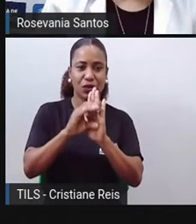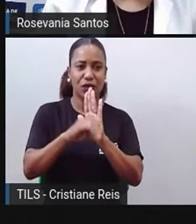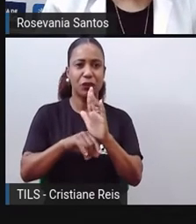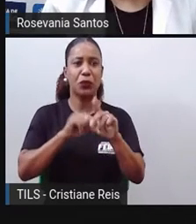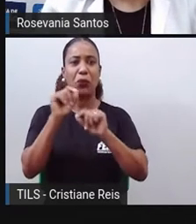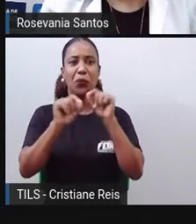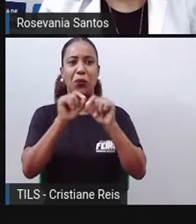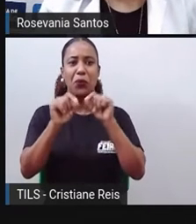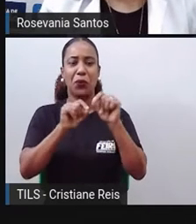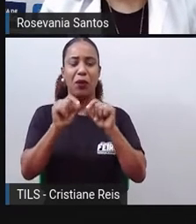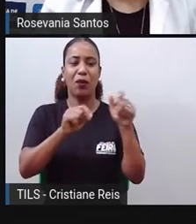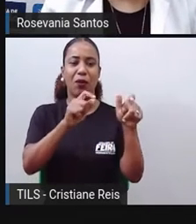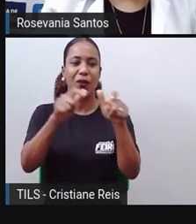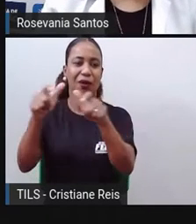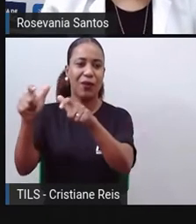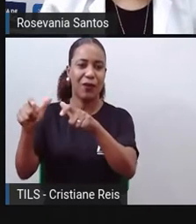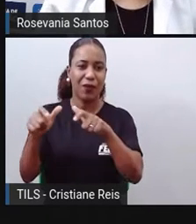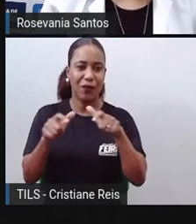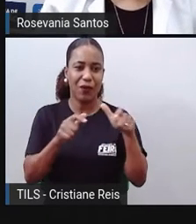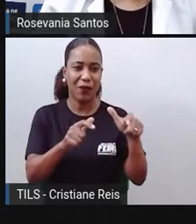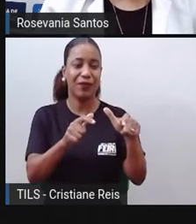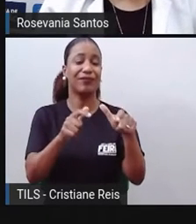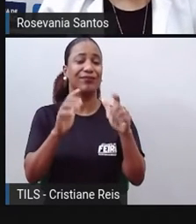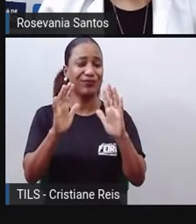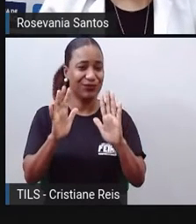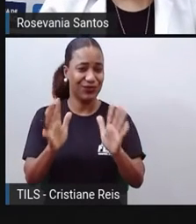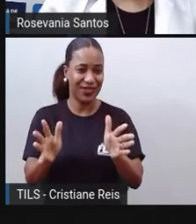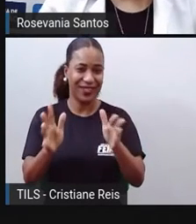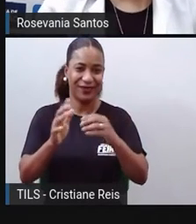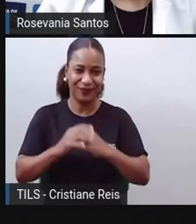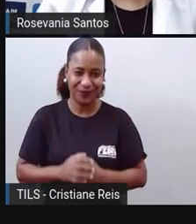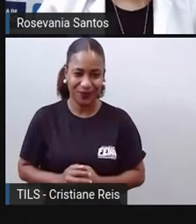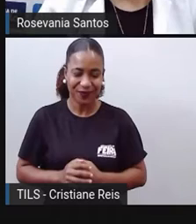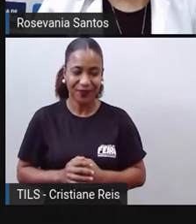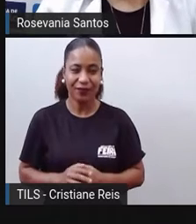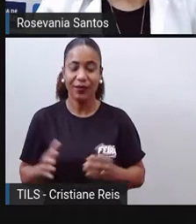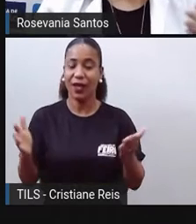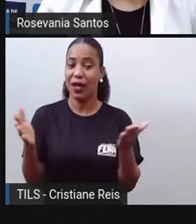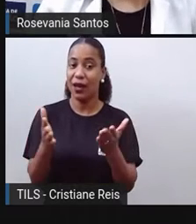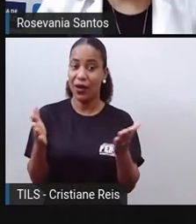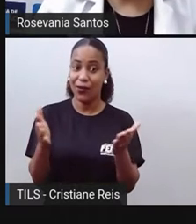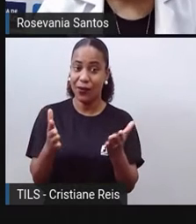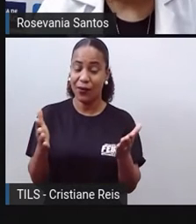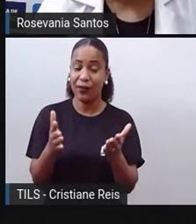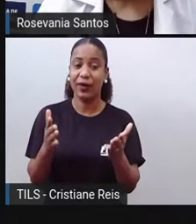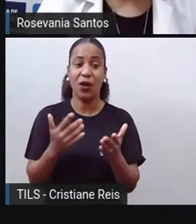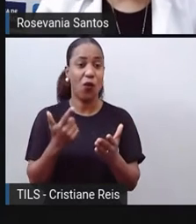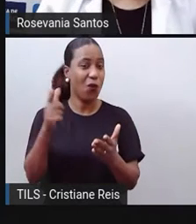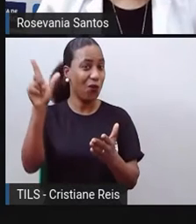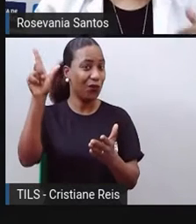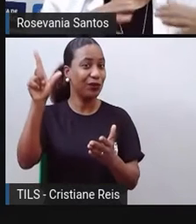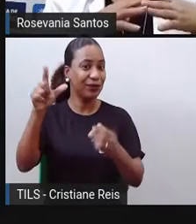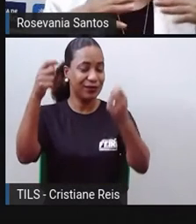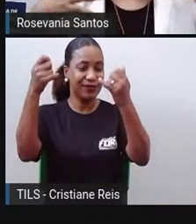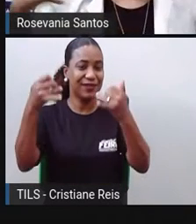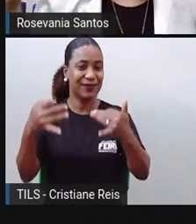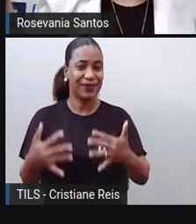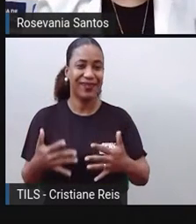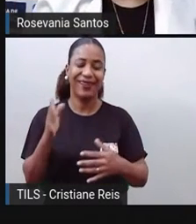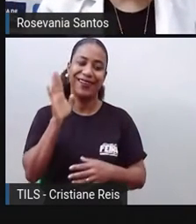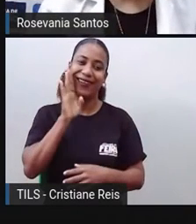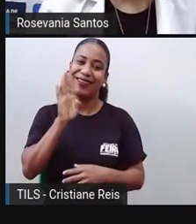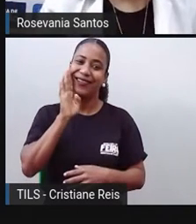né, da geografia do oitavo ano. E agora, né, nós vamos falar de outro assunto bastante legal, dessas áreas,